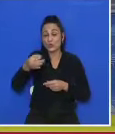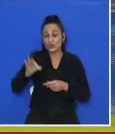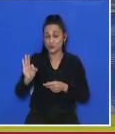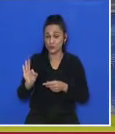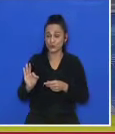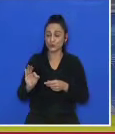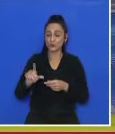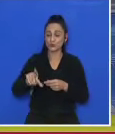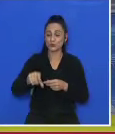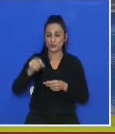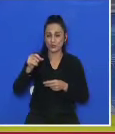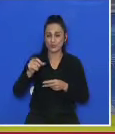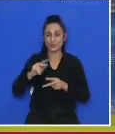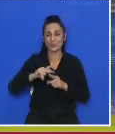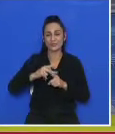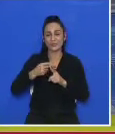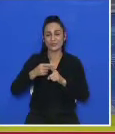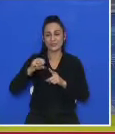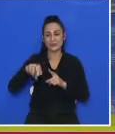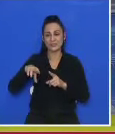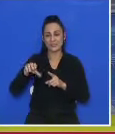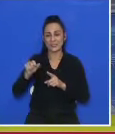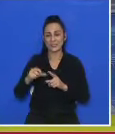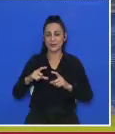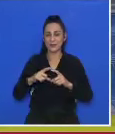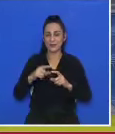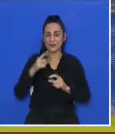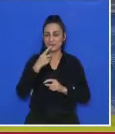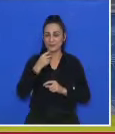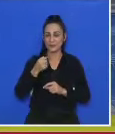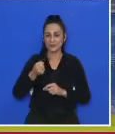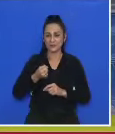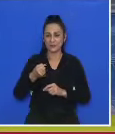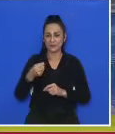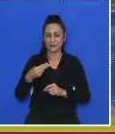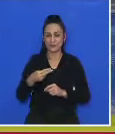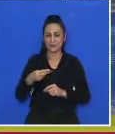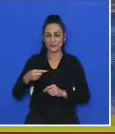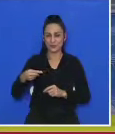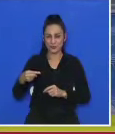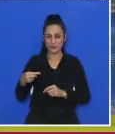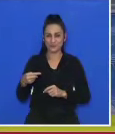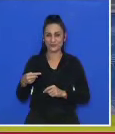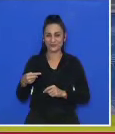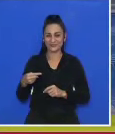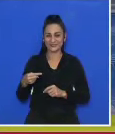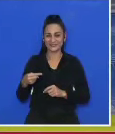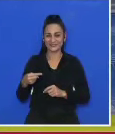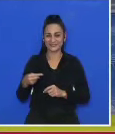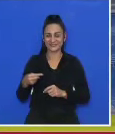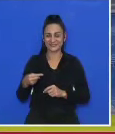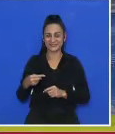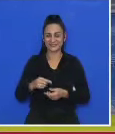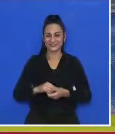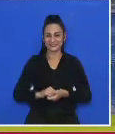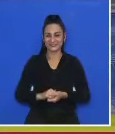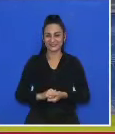último número do primeiro sorteio da dupla cena. Bola vermelha, número 21. Vermelha, 21.